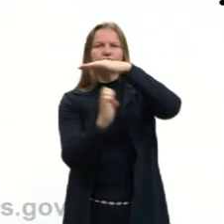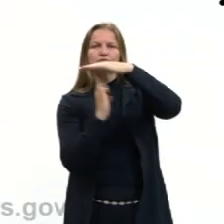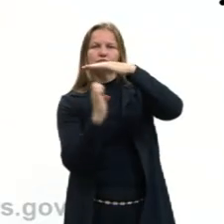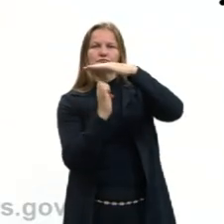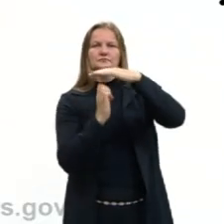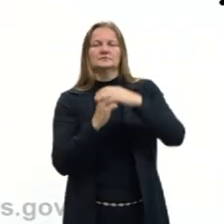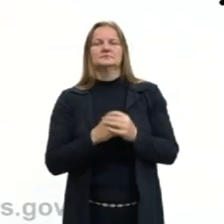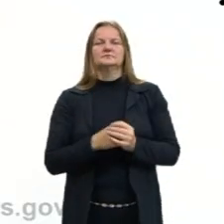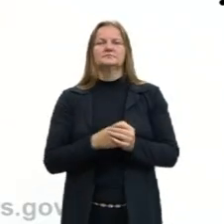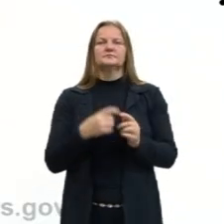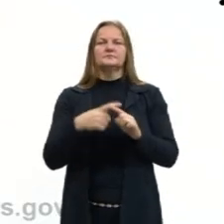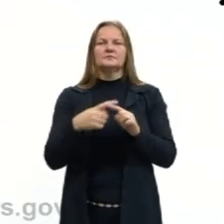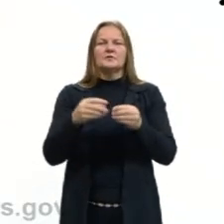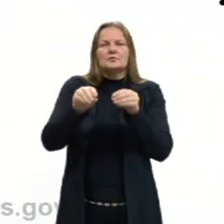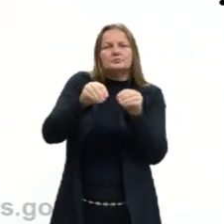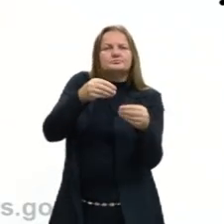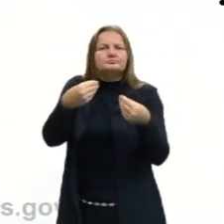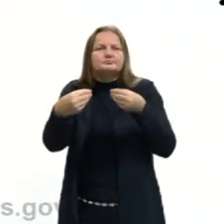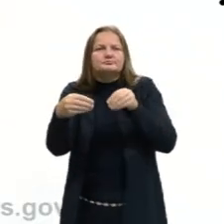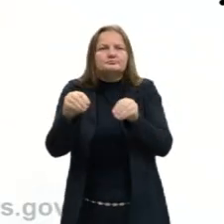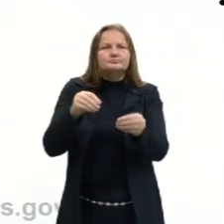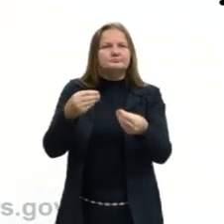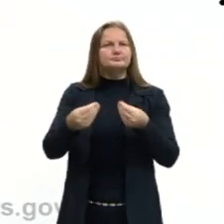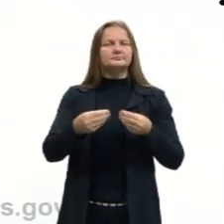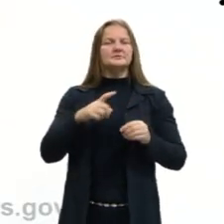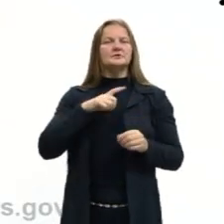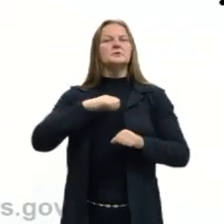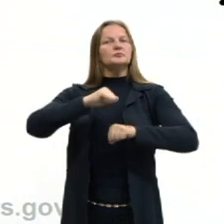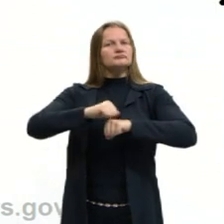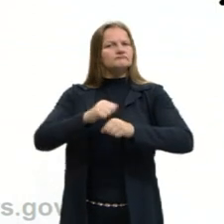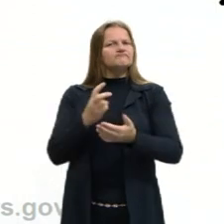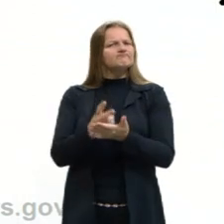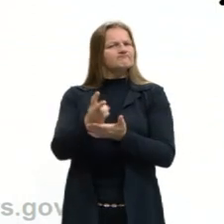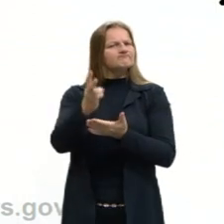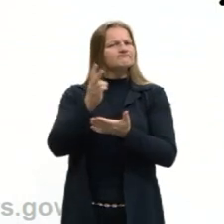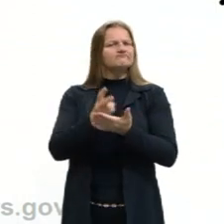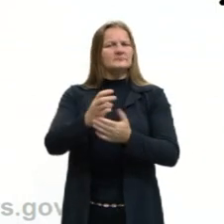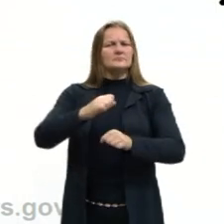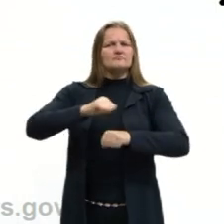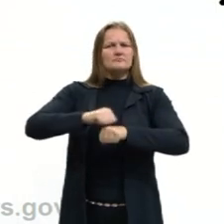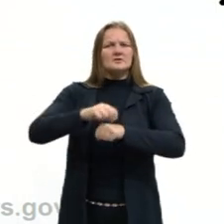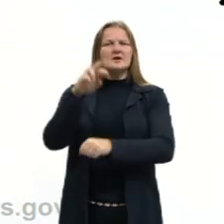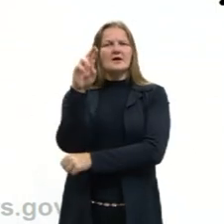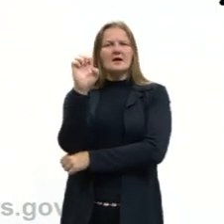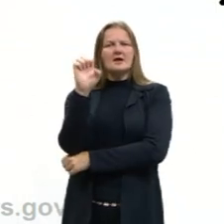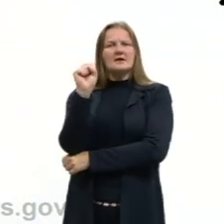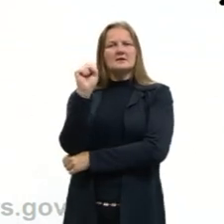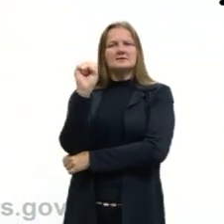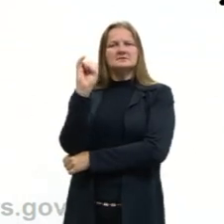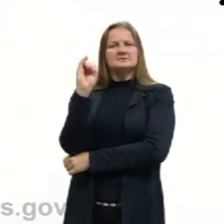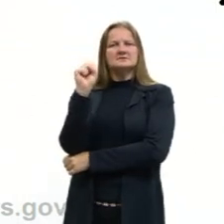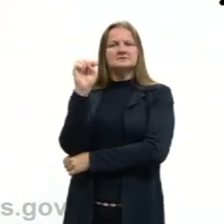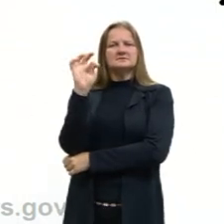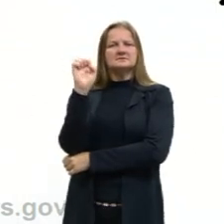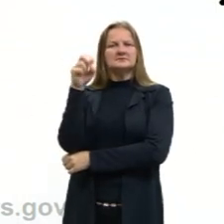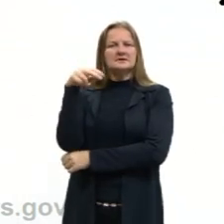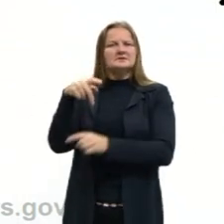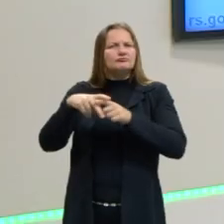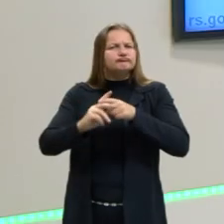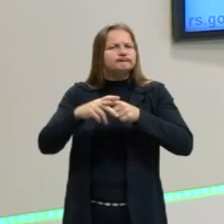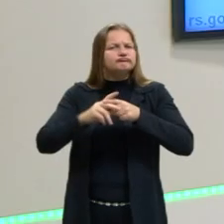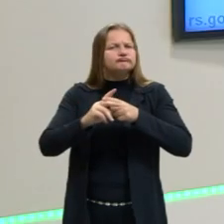maior maleabilidade uma maior boa tarde uma maior resistência resistência mecânica